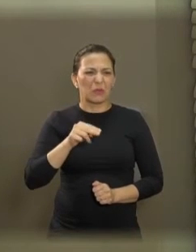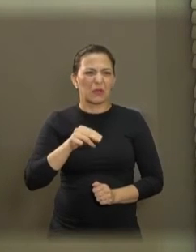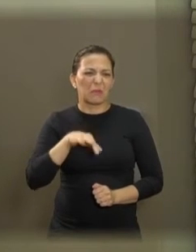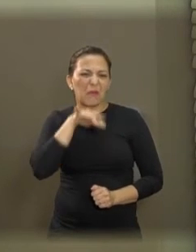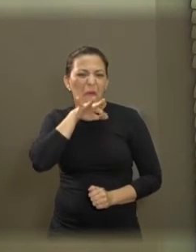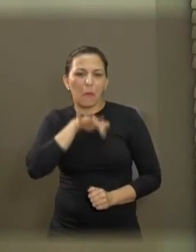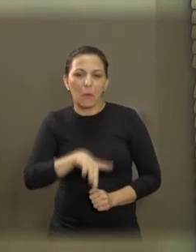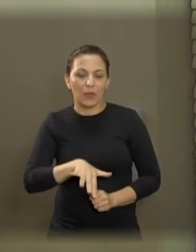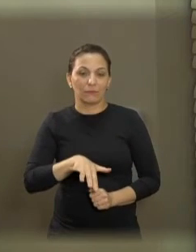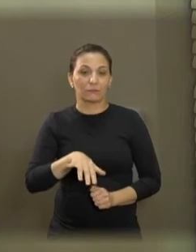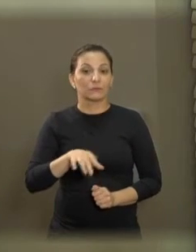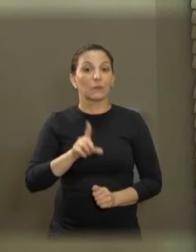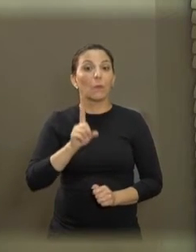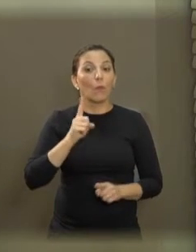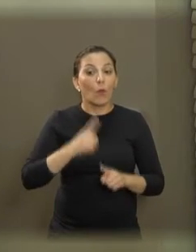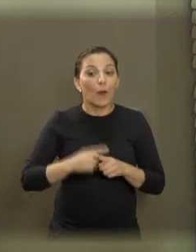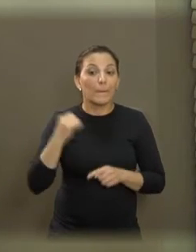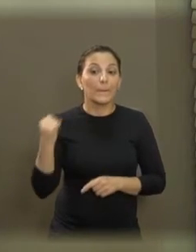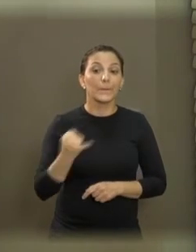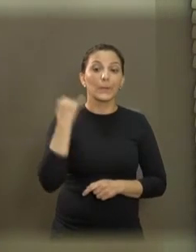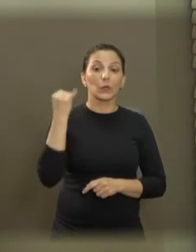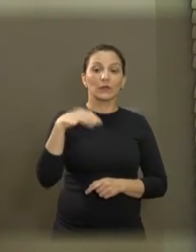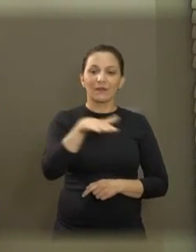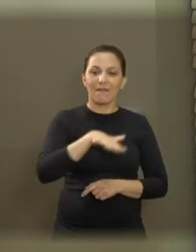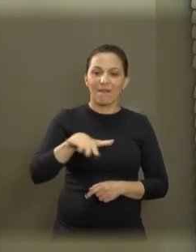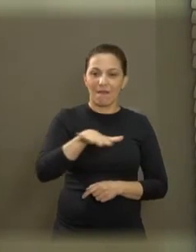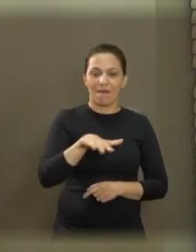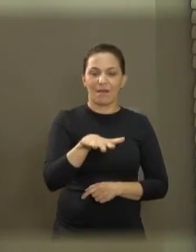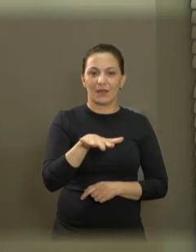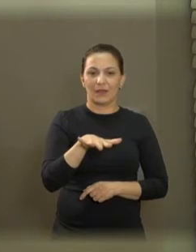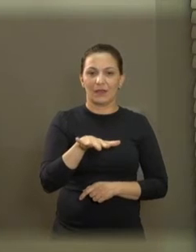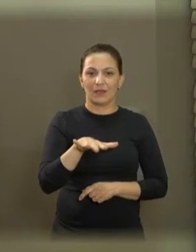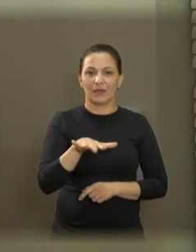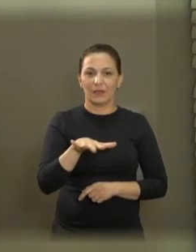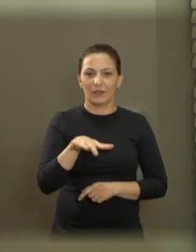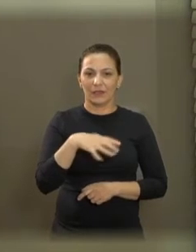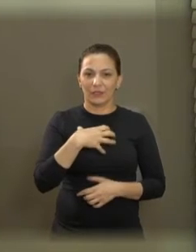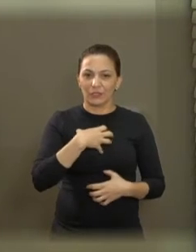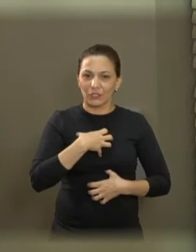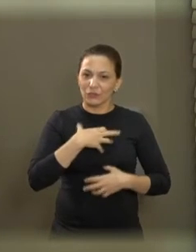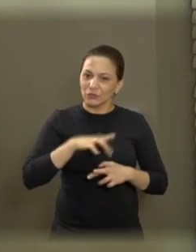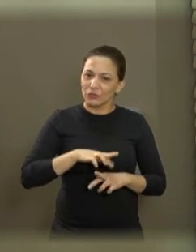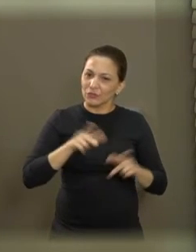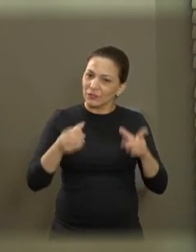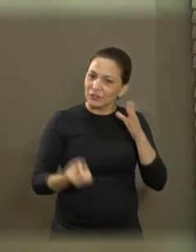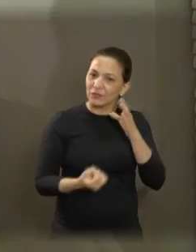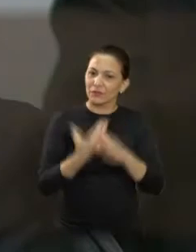importante. Embora tenha ocorrido isso de uma outra forma.